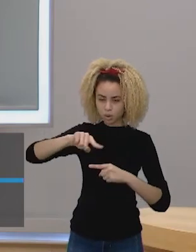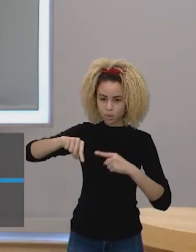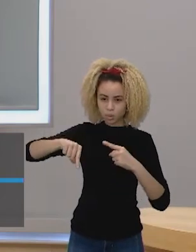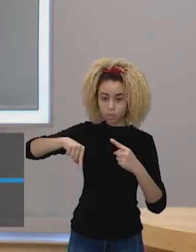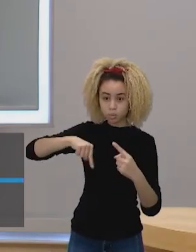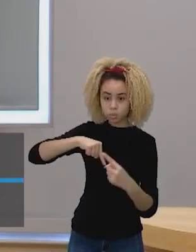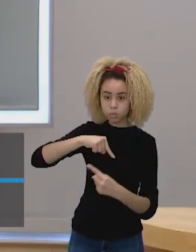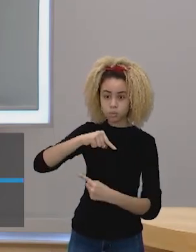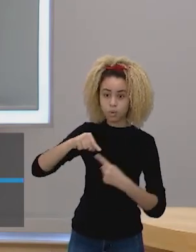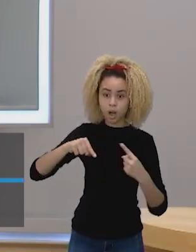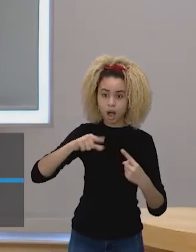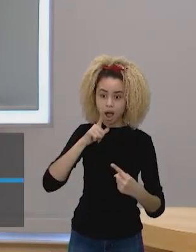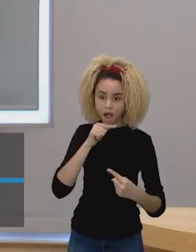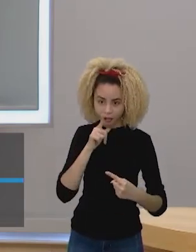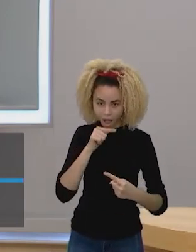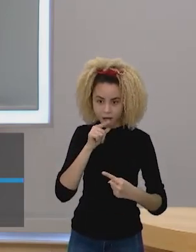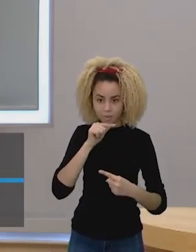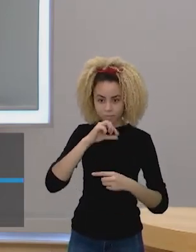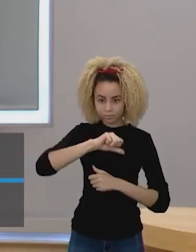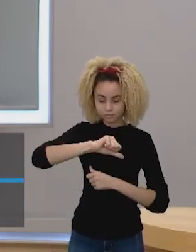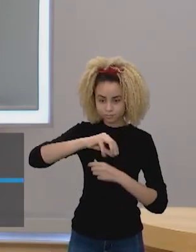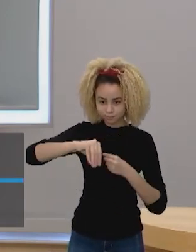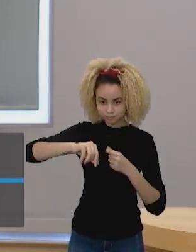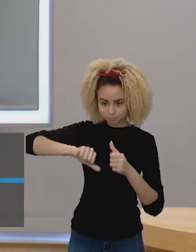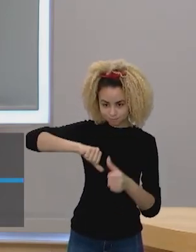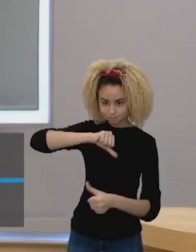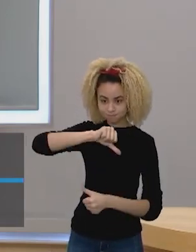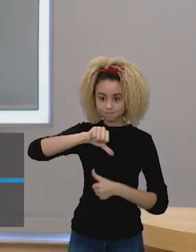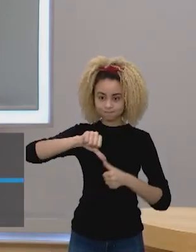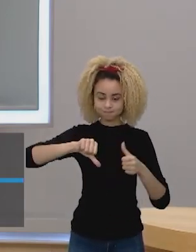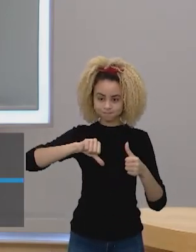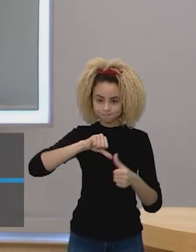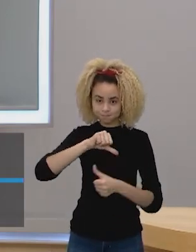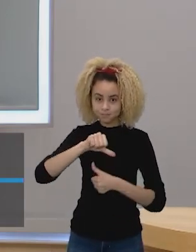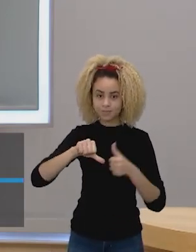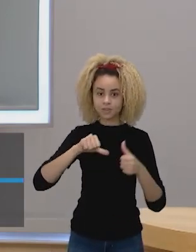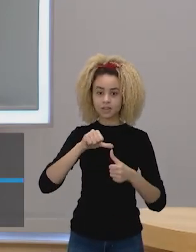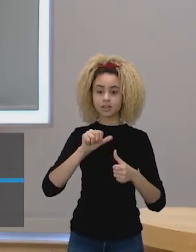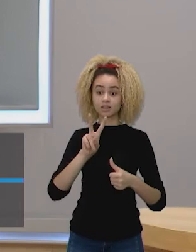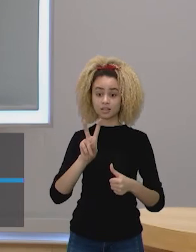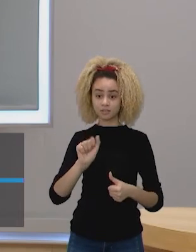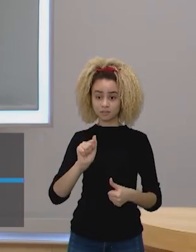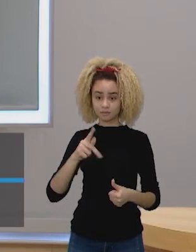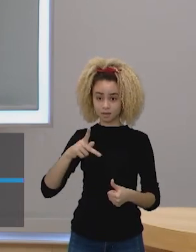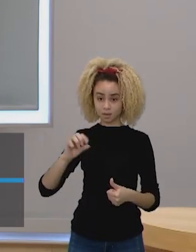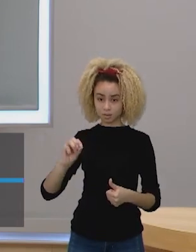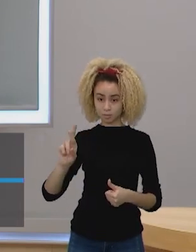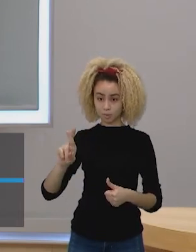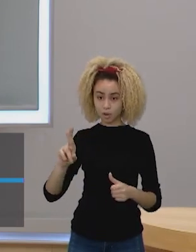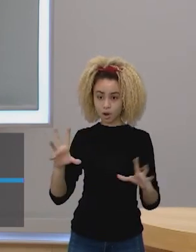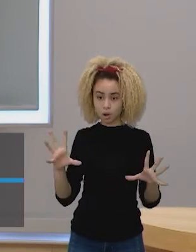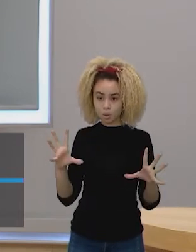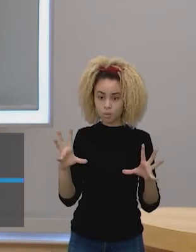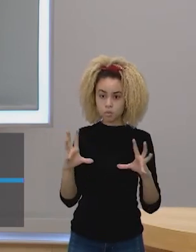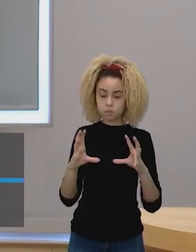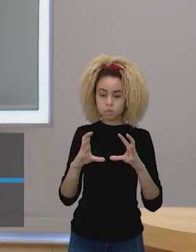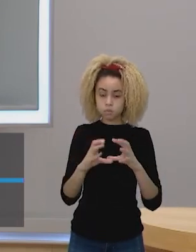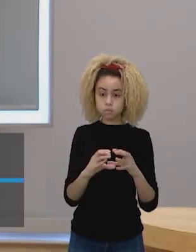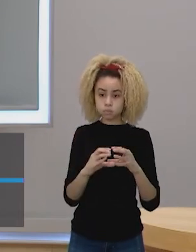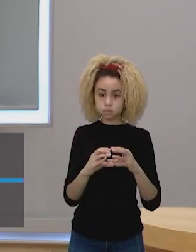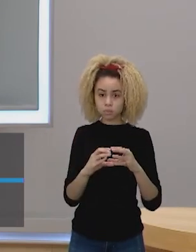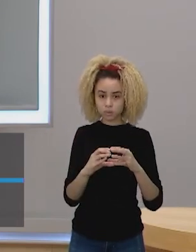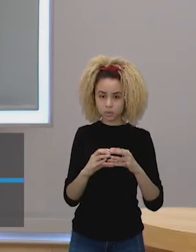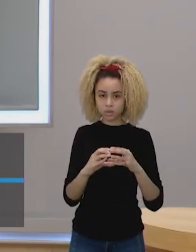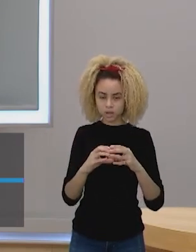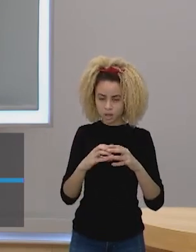em si, mas uma forma de vapor. Esse líquido, esse vapor, perdão, ele é comprimido, é uma segunda fase, e aí quando ele